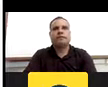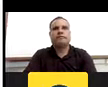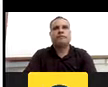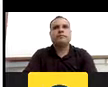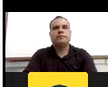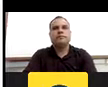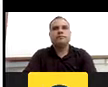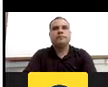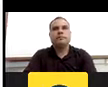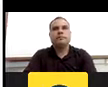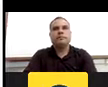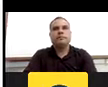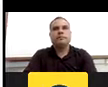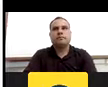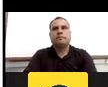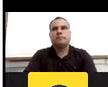Adultos.